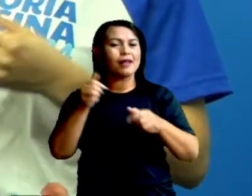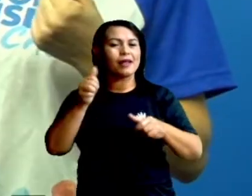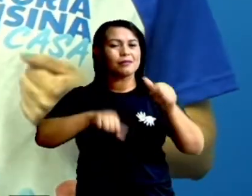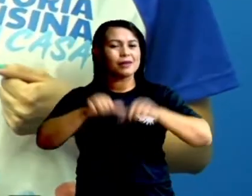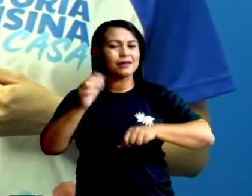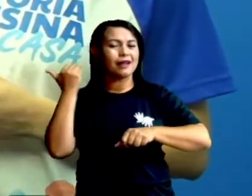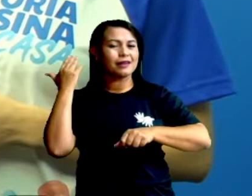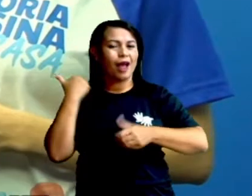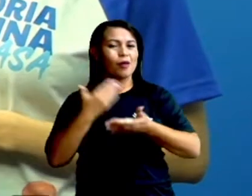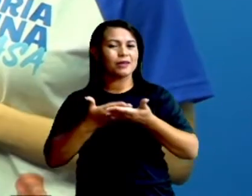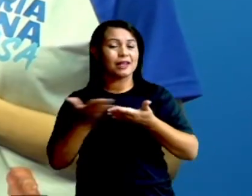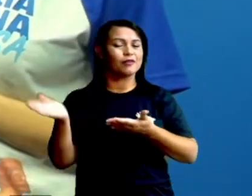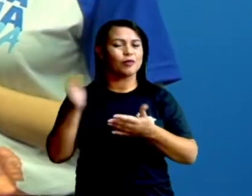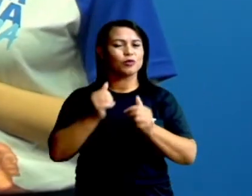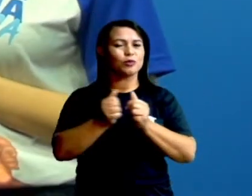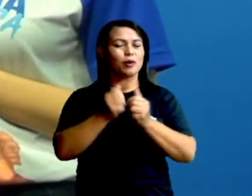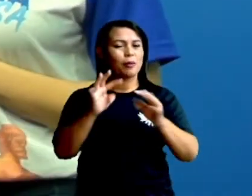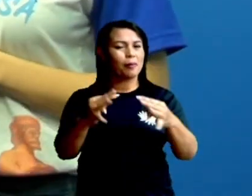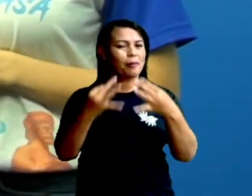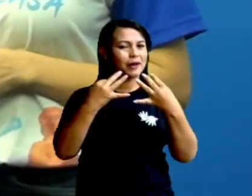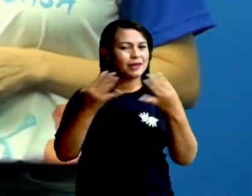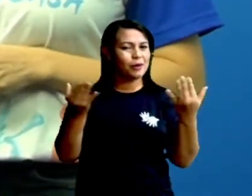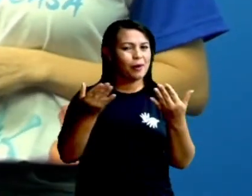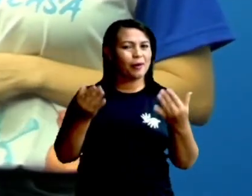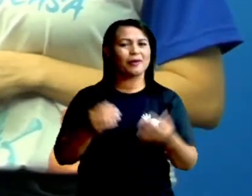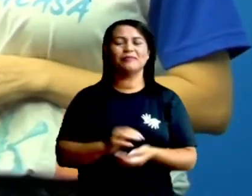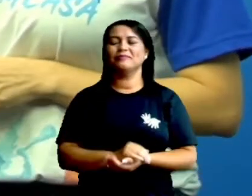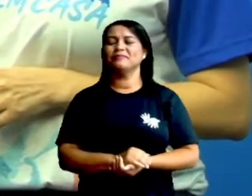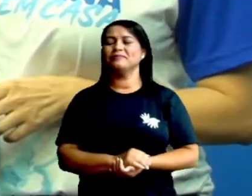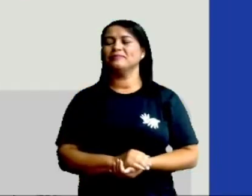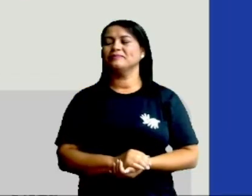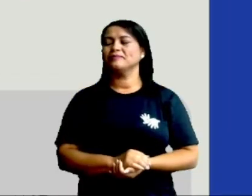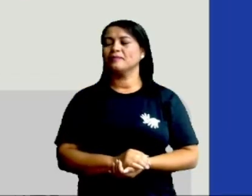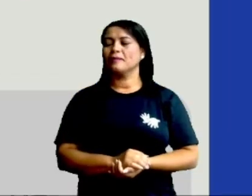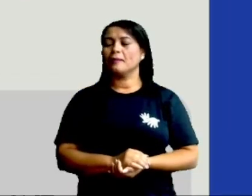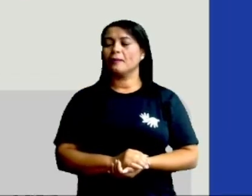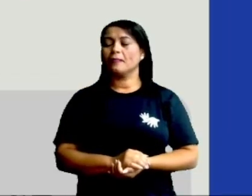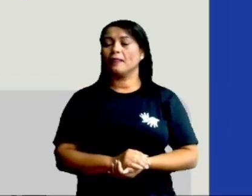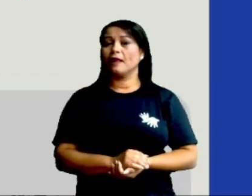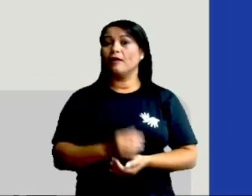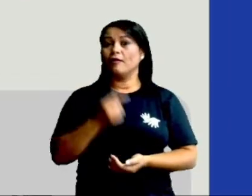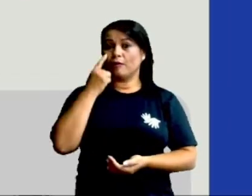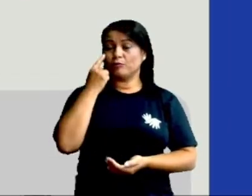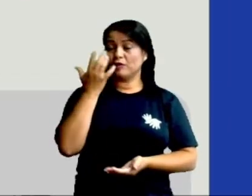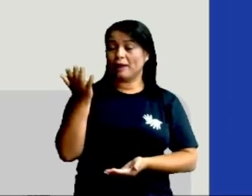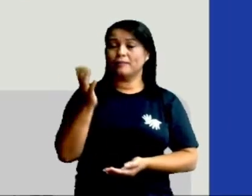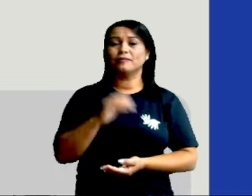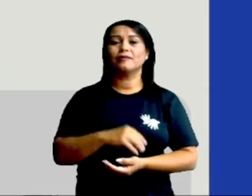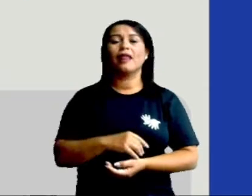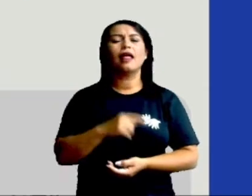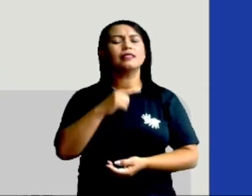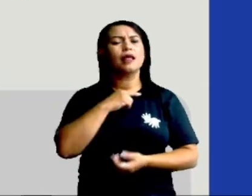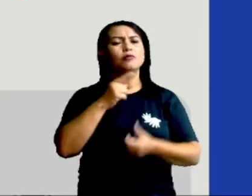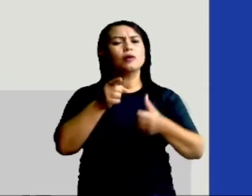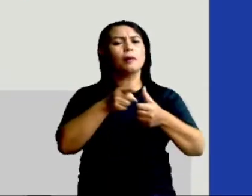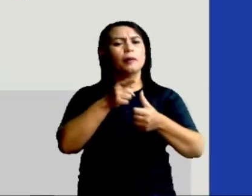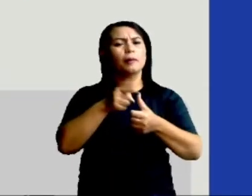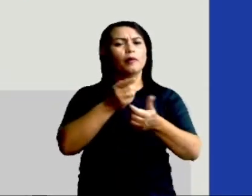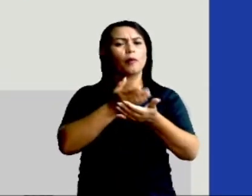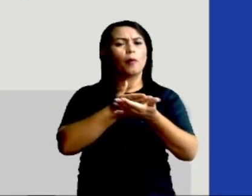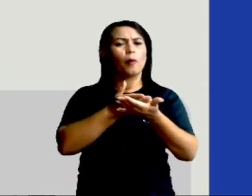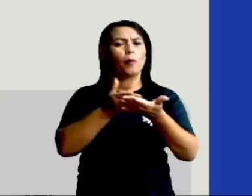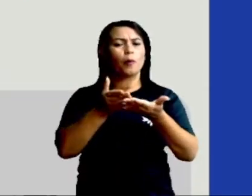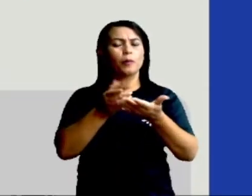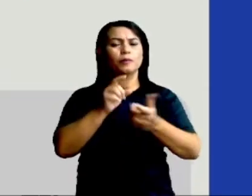aulas Tá bom então vem comigo presta atenção agora no nosso Crush bom então vamos lá a gente Primeiro vai